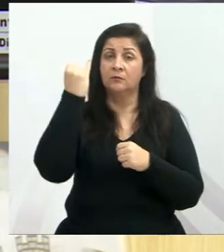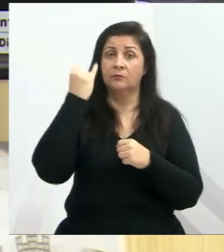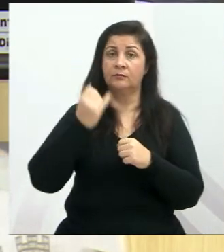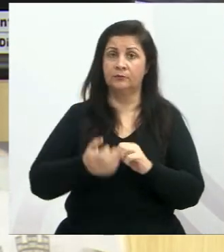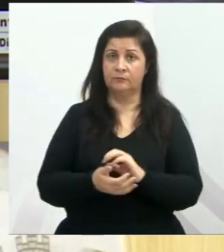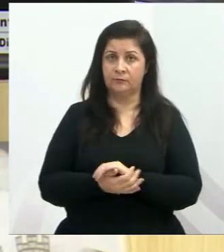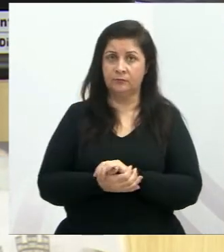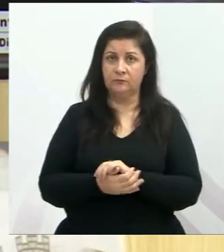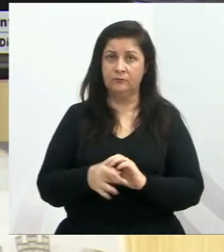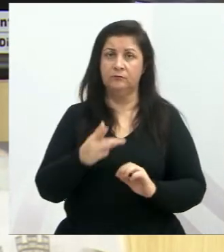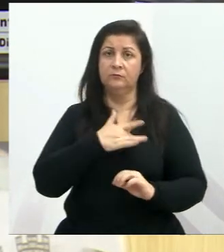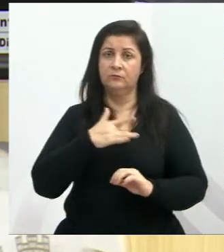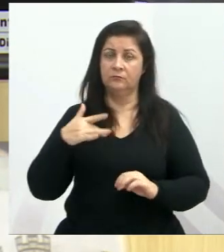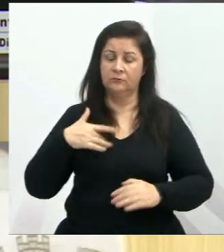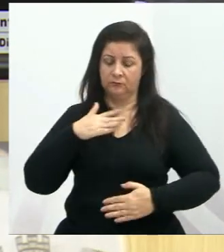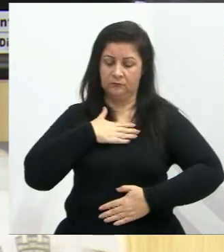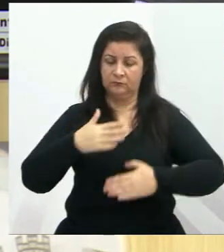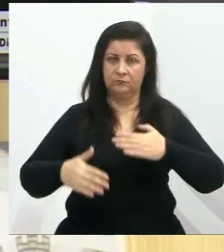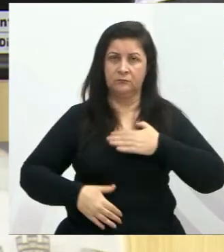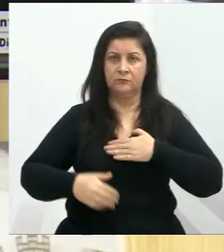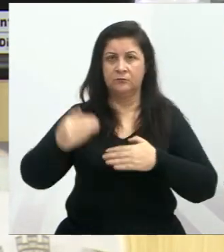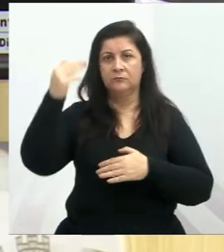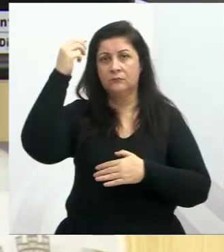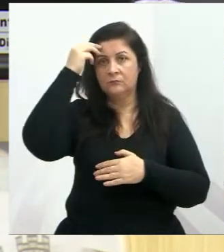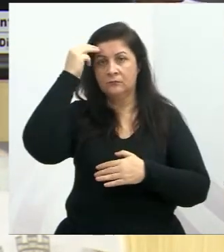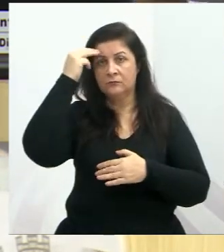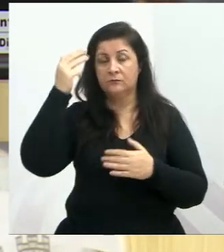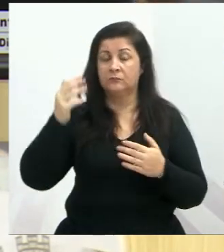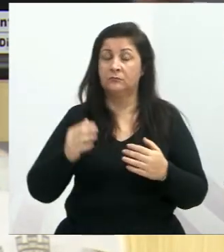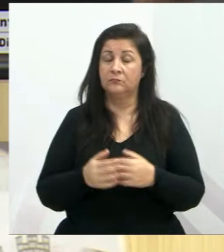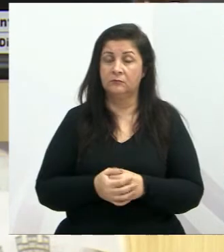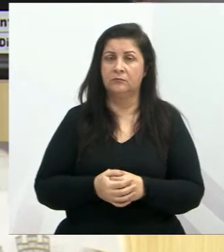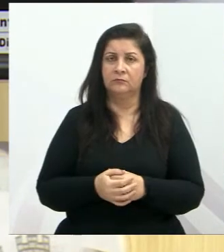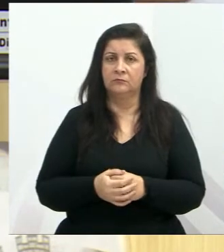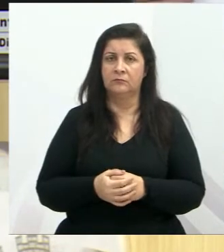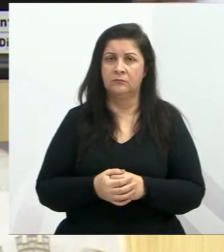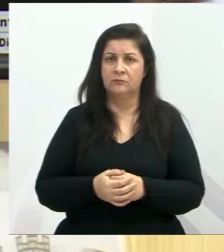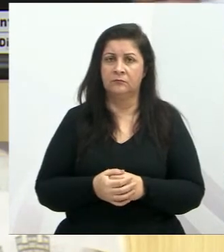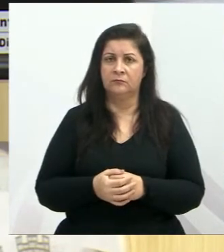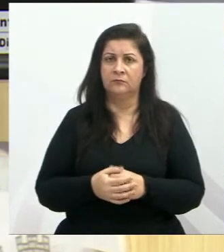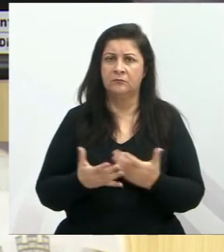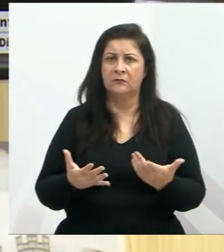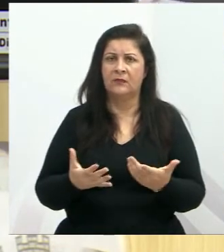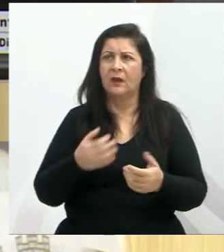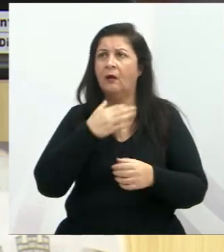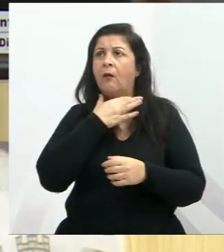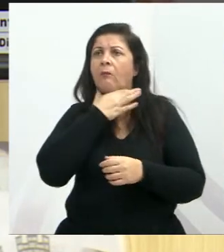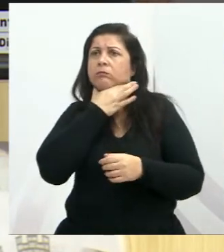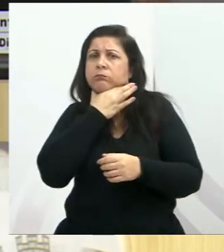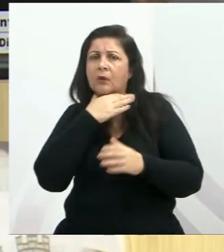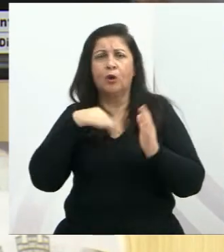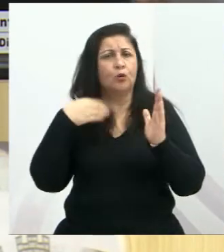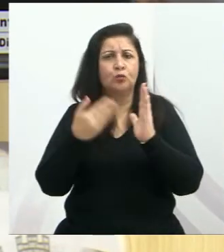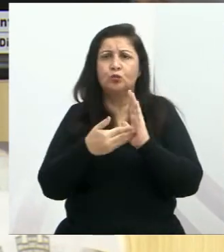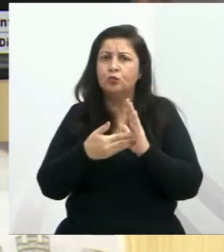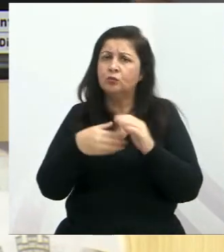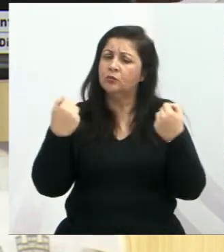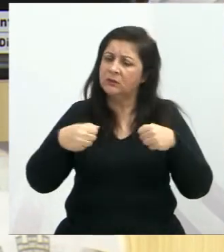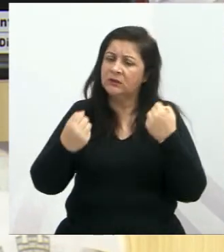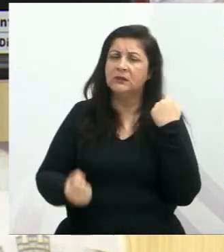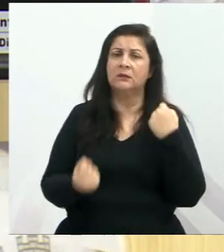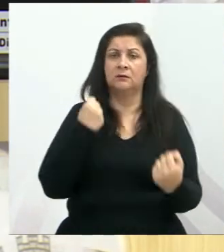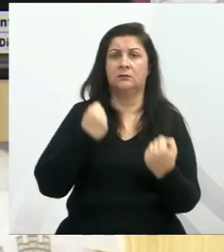importância para a saúde do corpo e da mente nesses tempos de pandemia, crise econômica e social. considerando